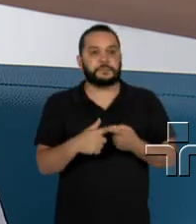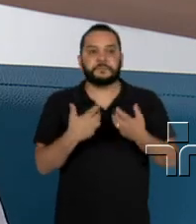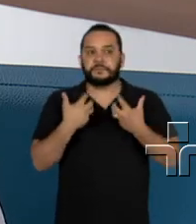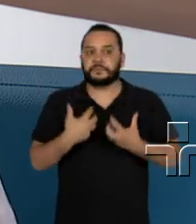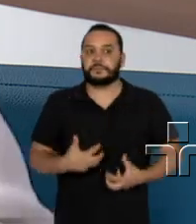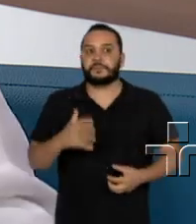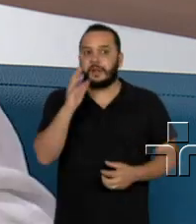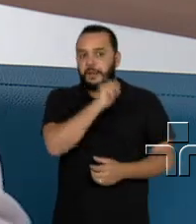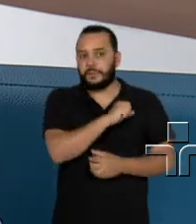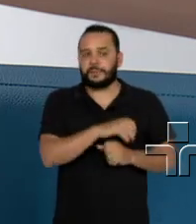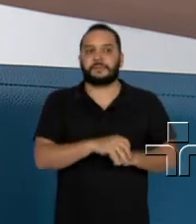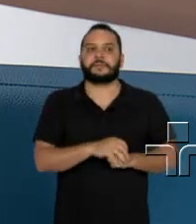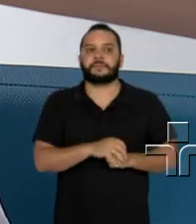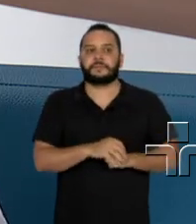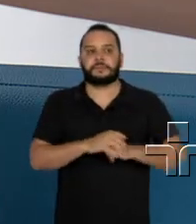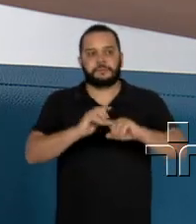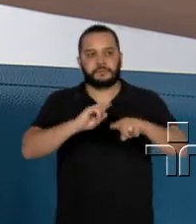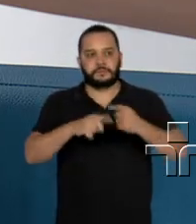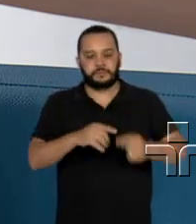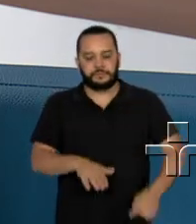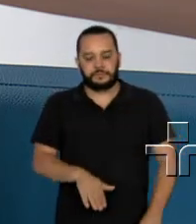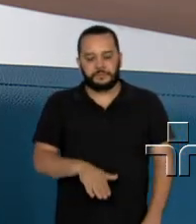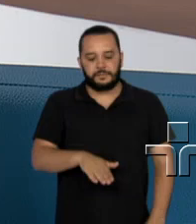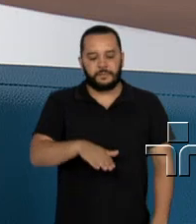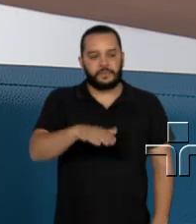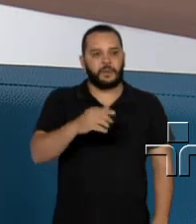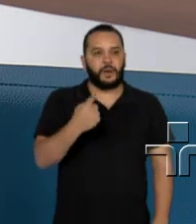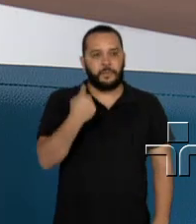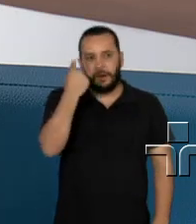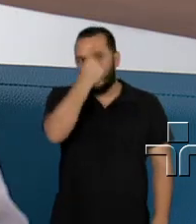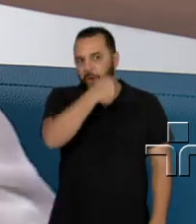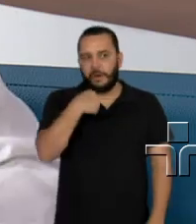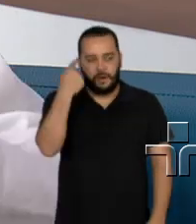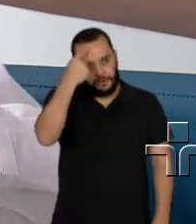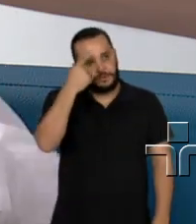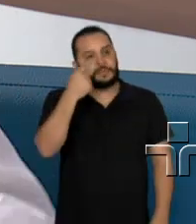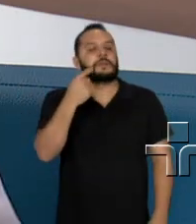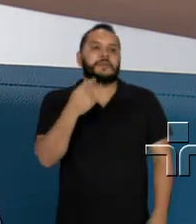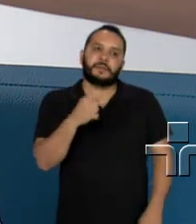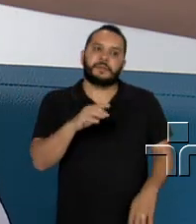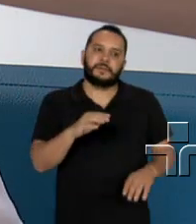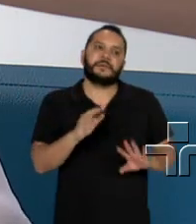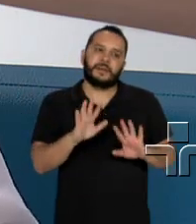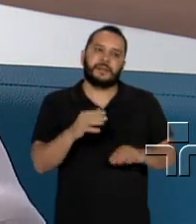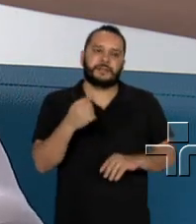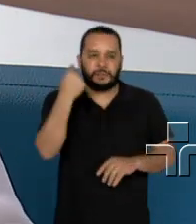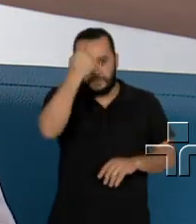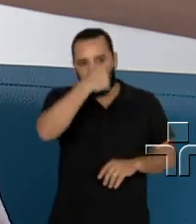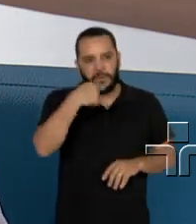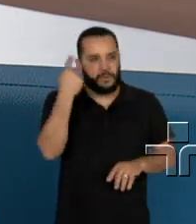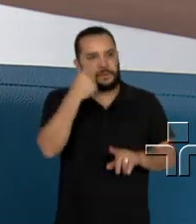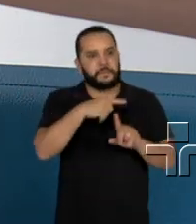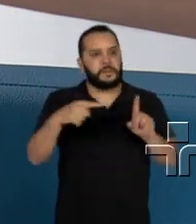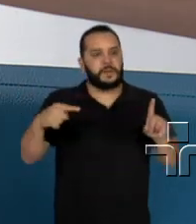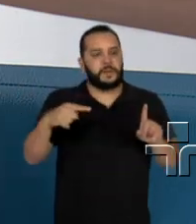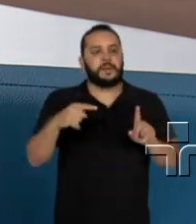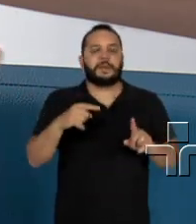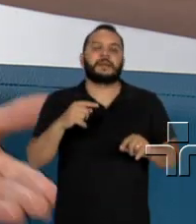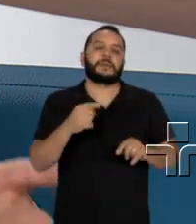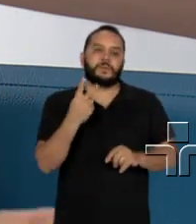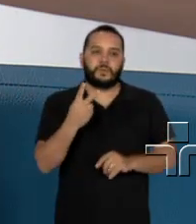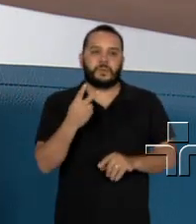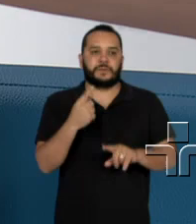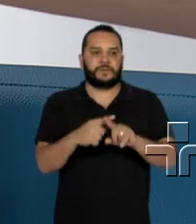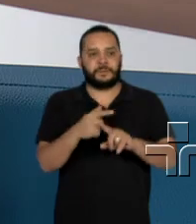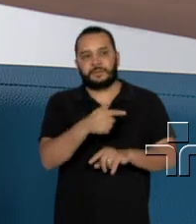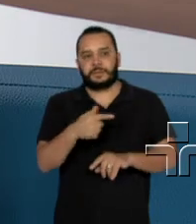rápido aí depois vai com uma hora duas vezes e vai aumentando para 1 hora e meia duas vezes por semana